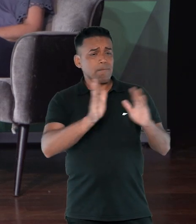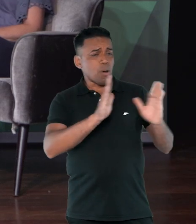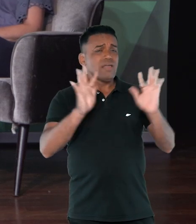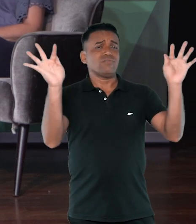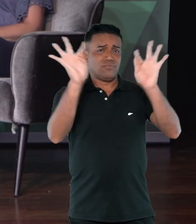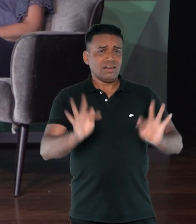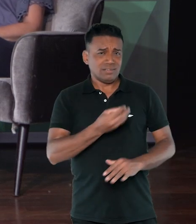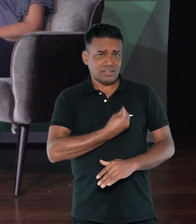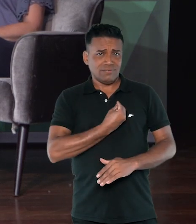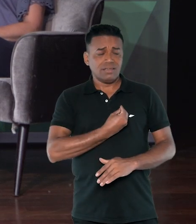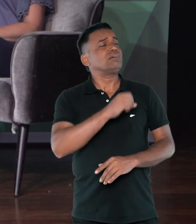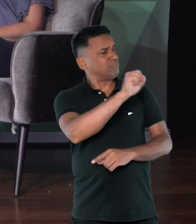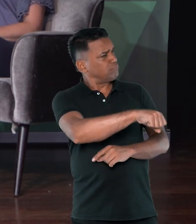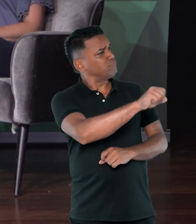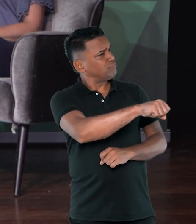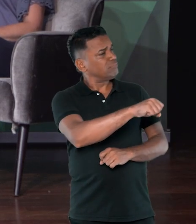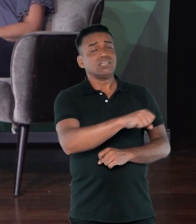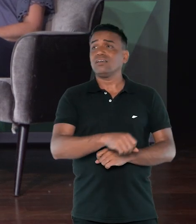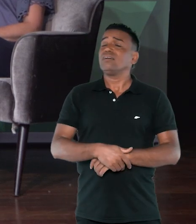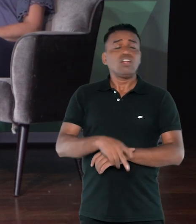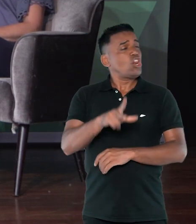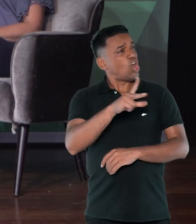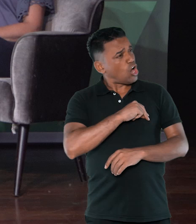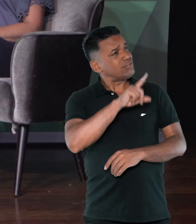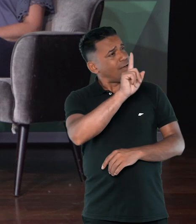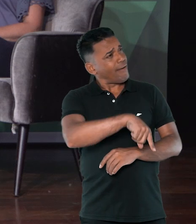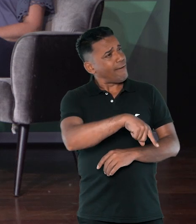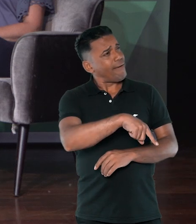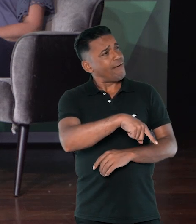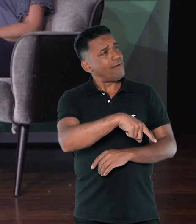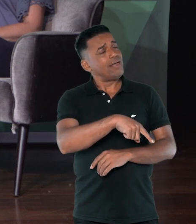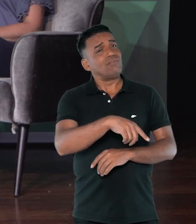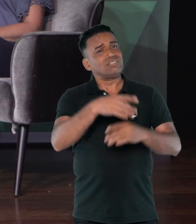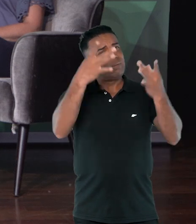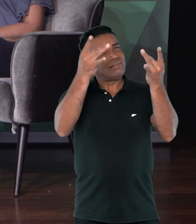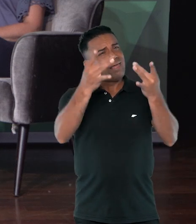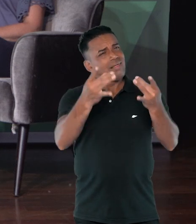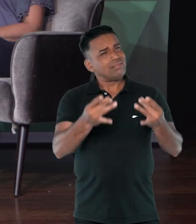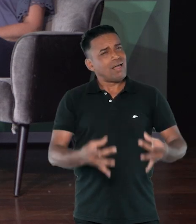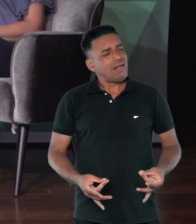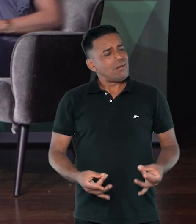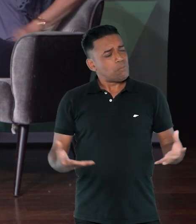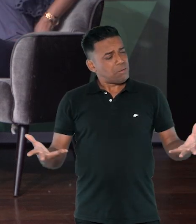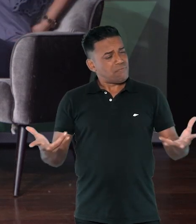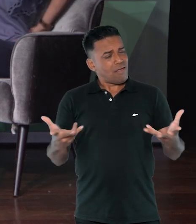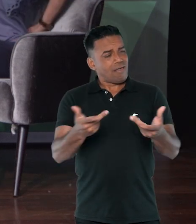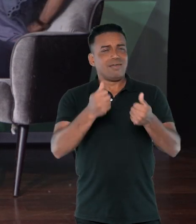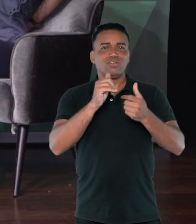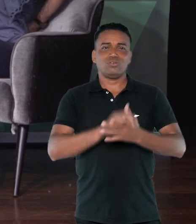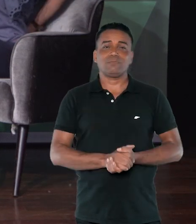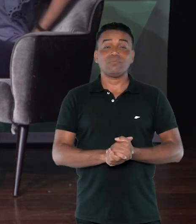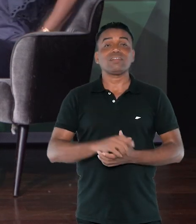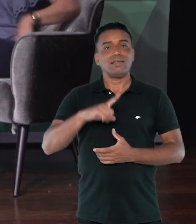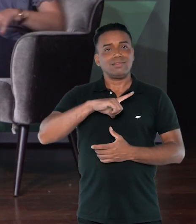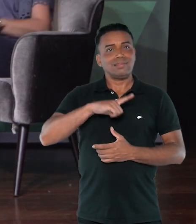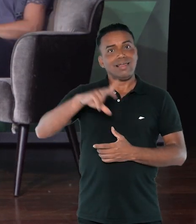bem. Tem um caso também, né, de uma pessoa que me contou lá fora,